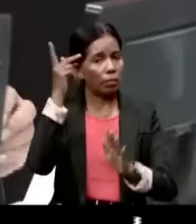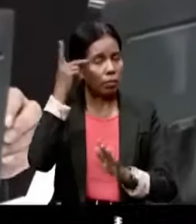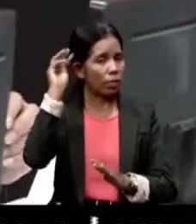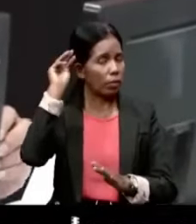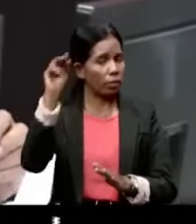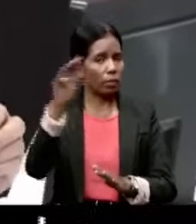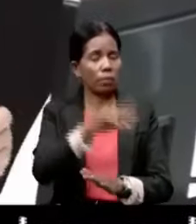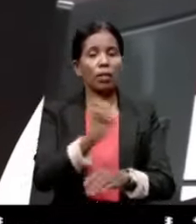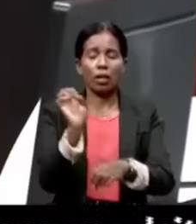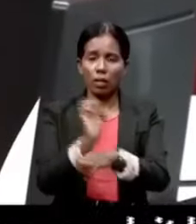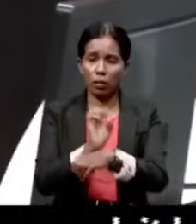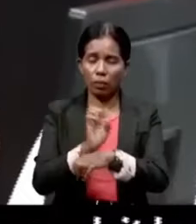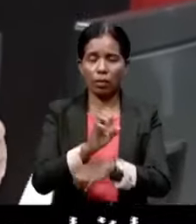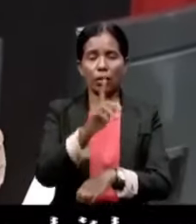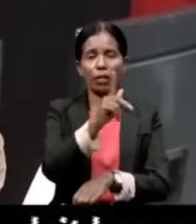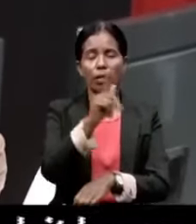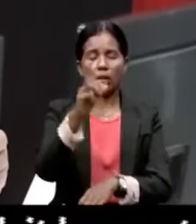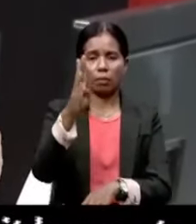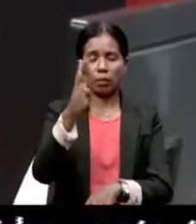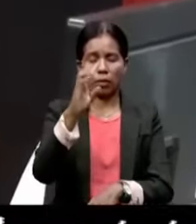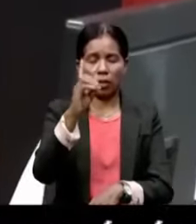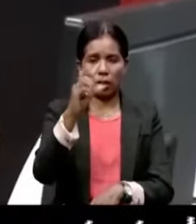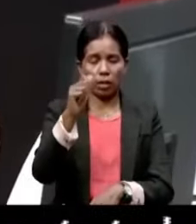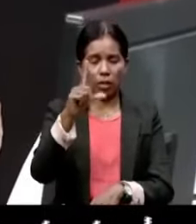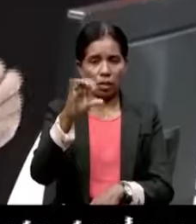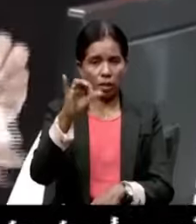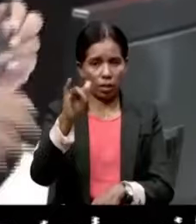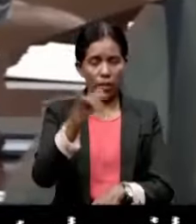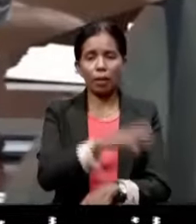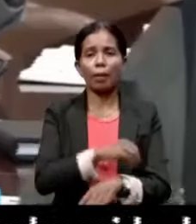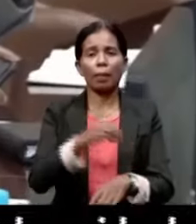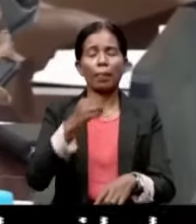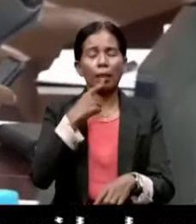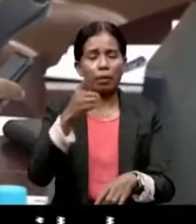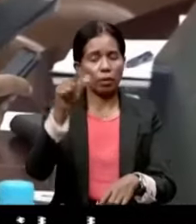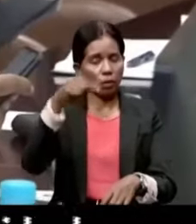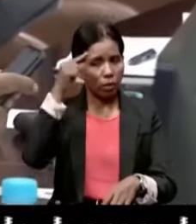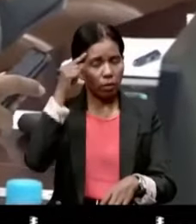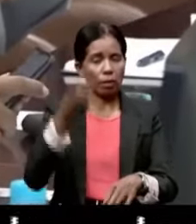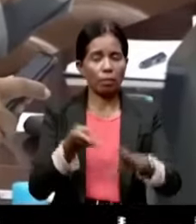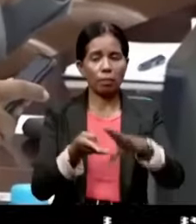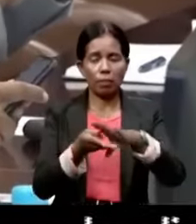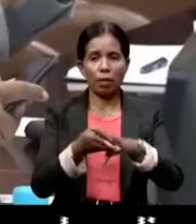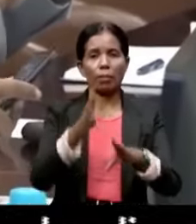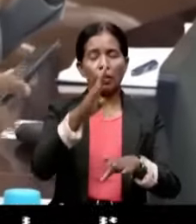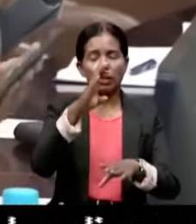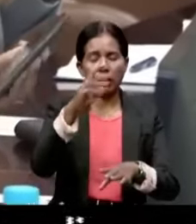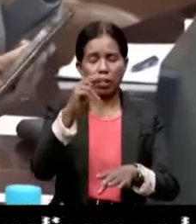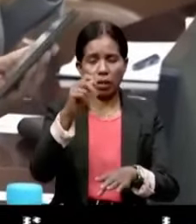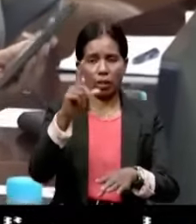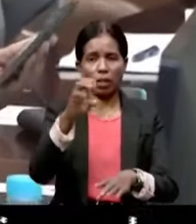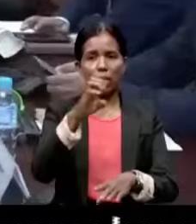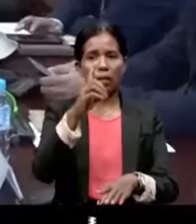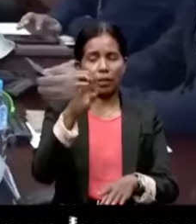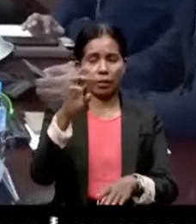Coordenador Assuntos Econômicos, no Ministro do Turismo e no Ambiente, Francisco Albodilay, no Governador Banco Central Timor-Leste, Helder